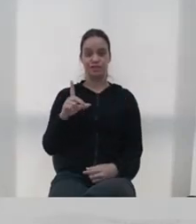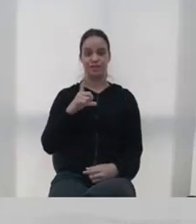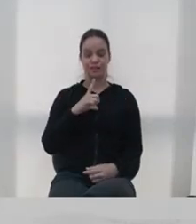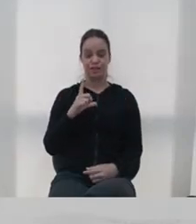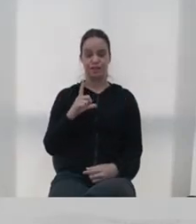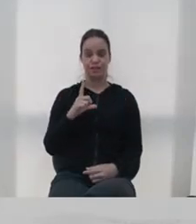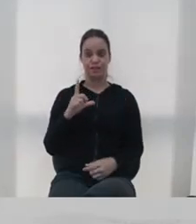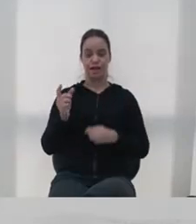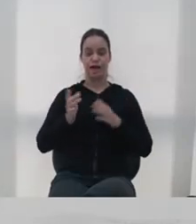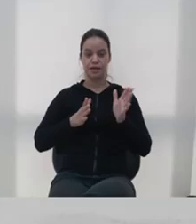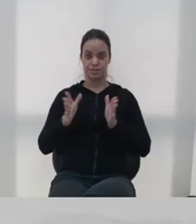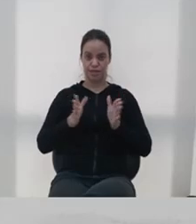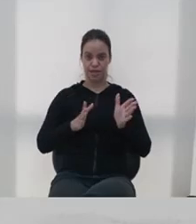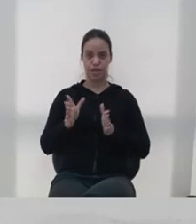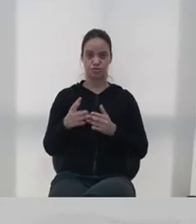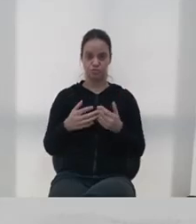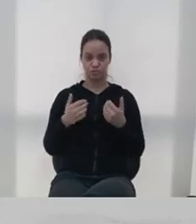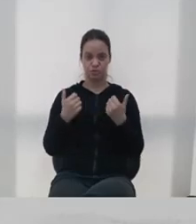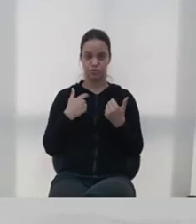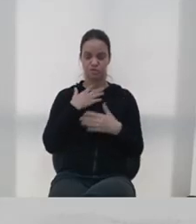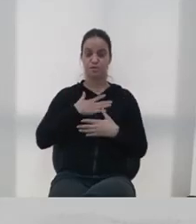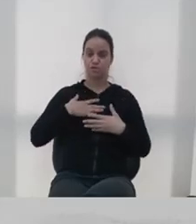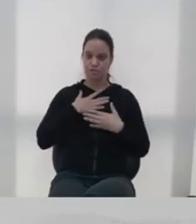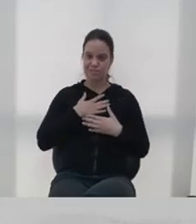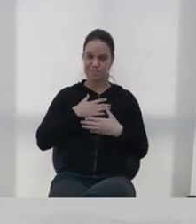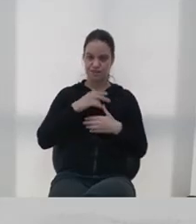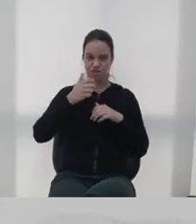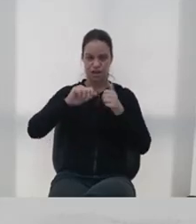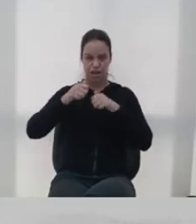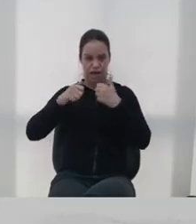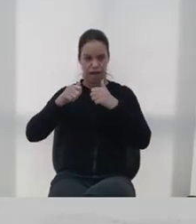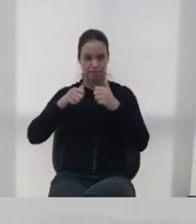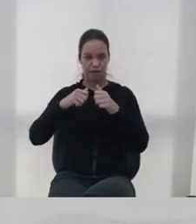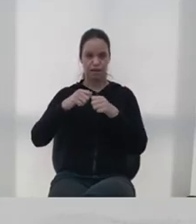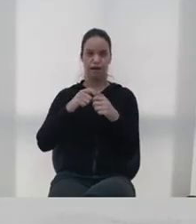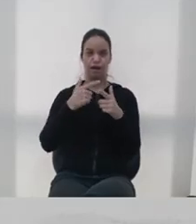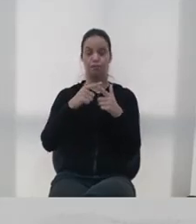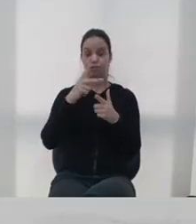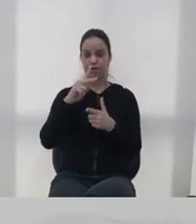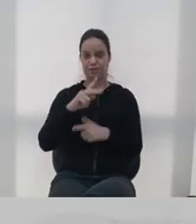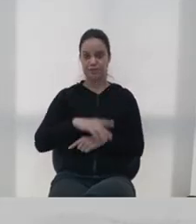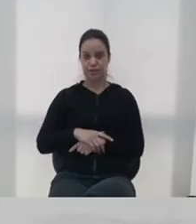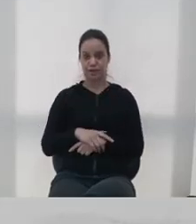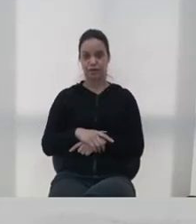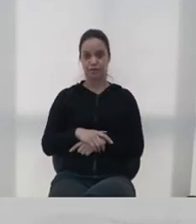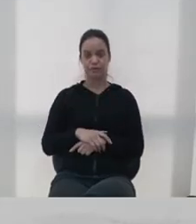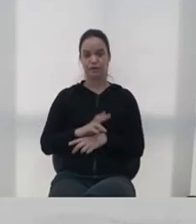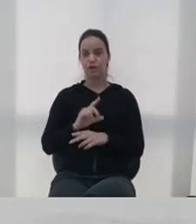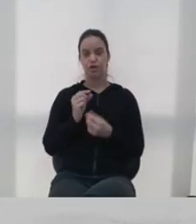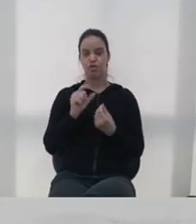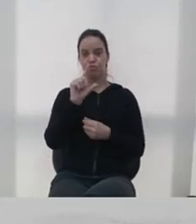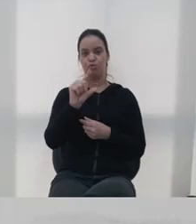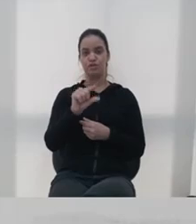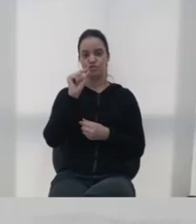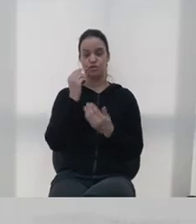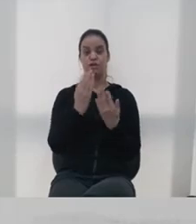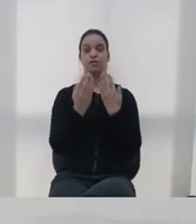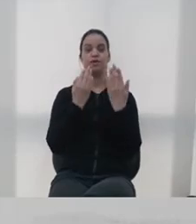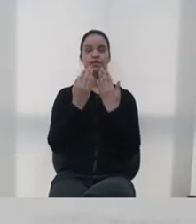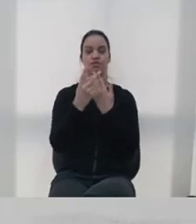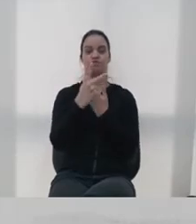tem acesso, e nós teremos aqui todo o prazer de analisar eventual recurso com relação à decisão de denegação do